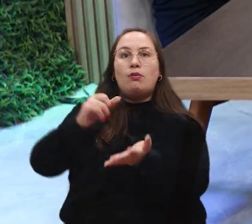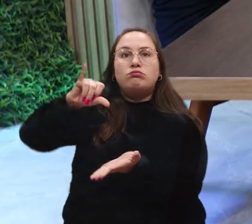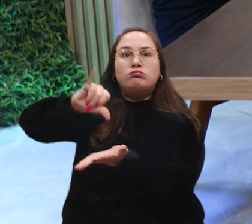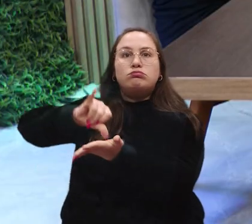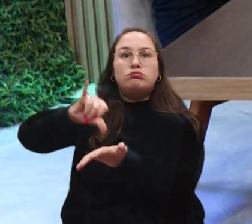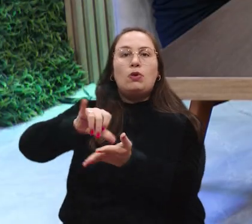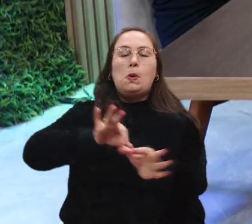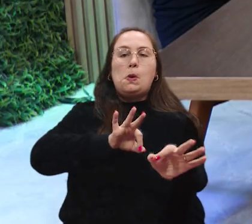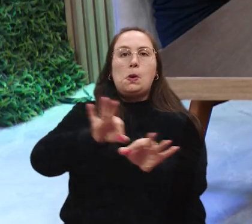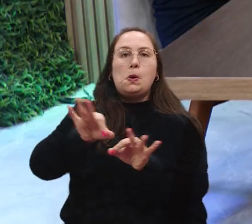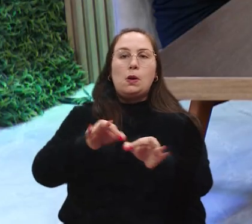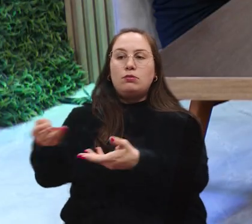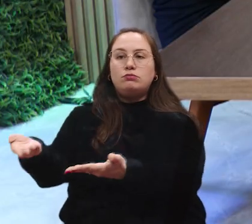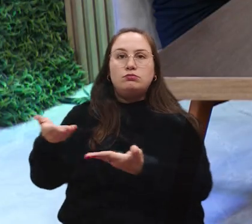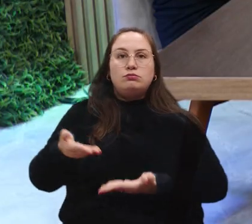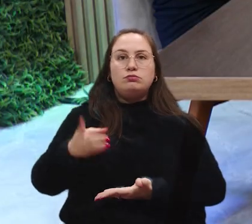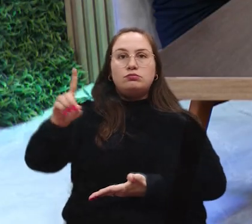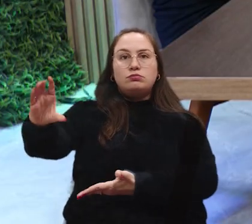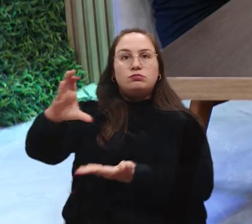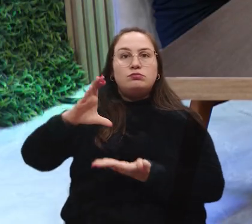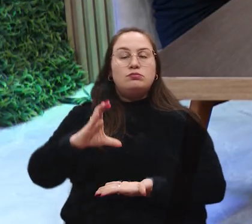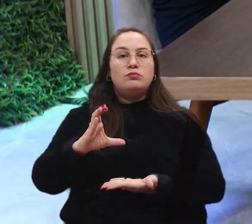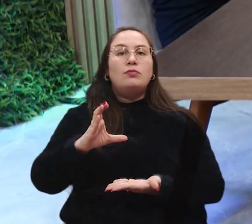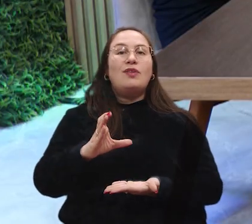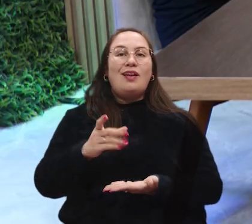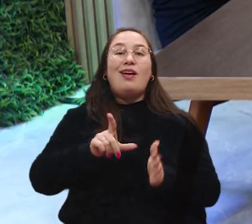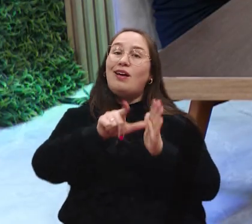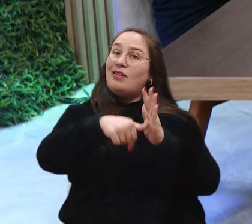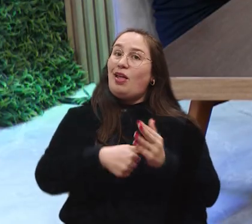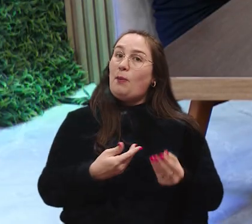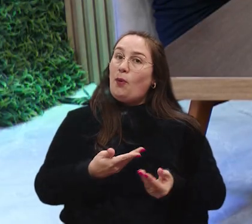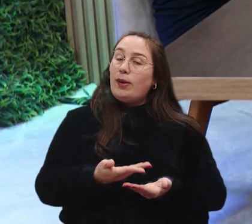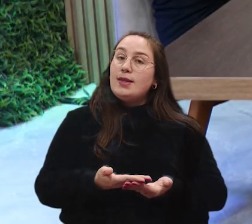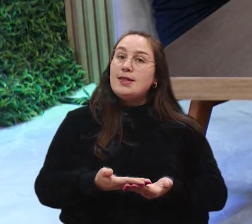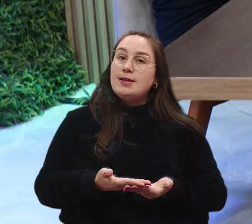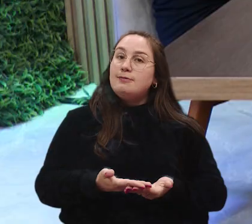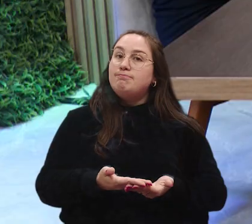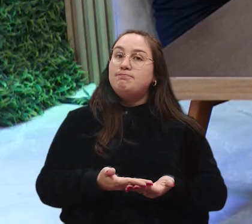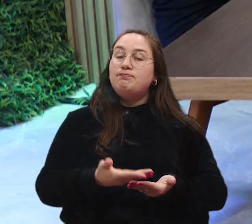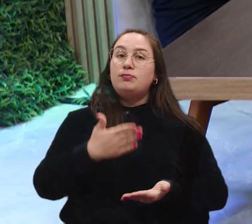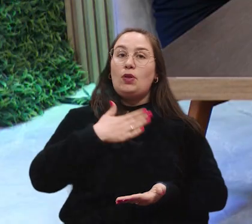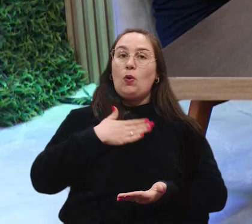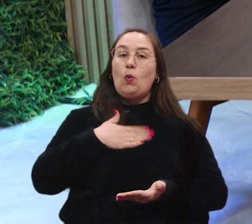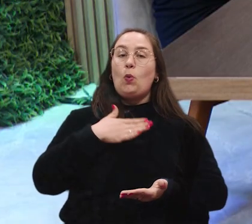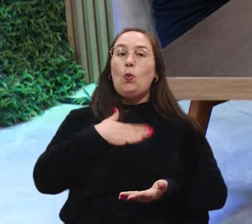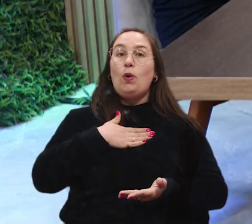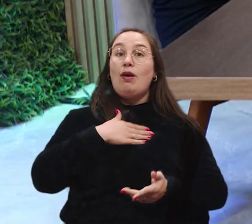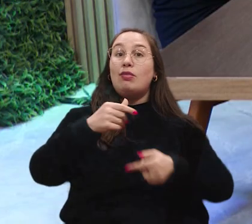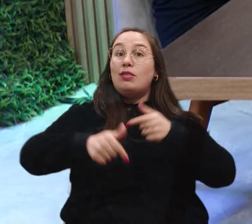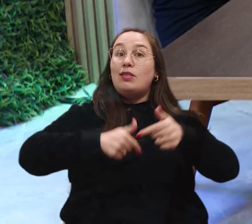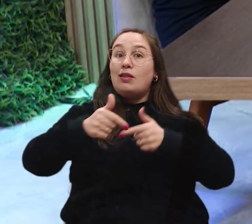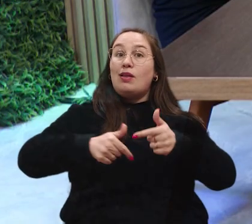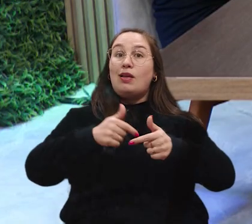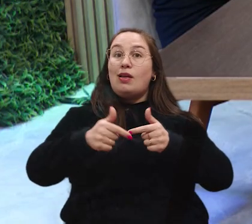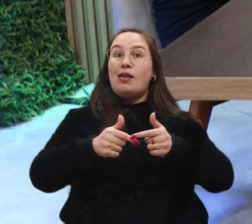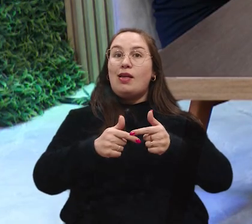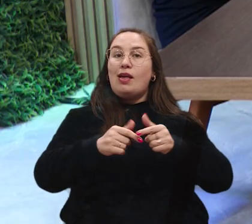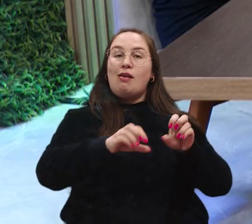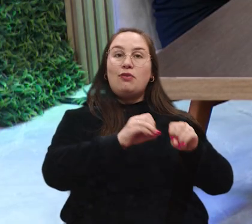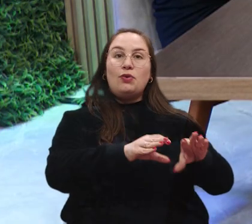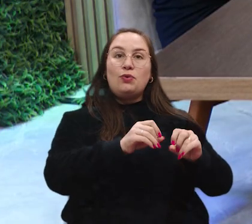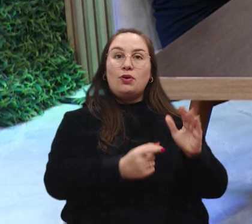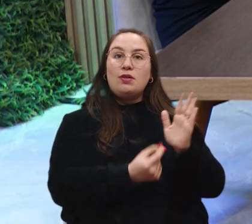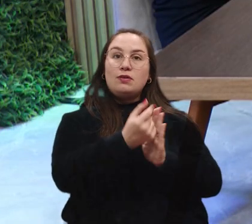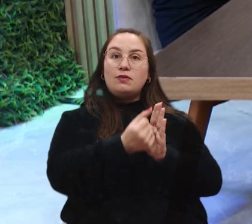lá organizado para receber bem o consumidor, mas depois disso, o meu viés virou em trabalhar a educação